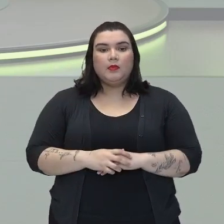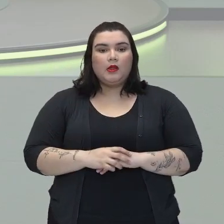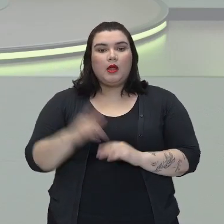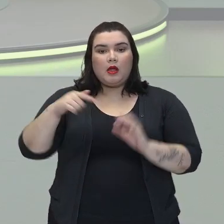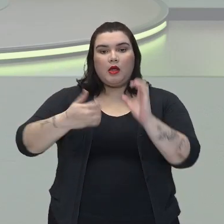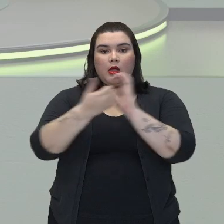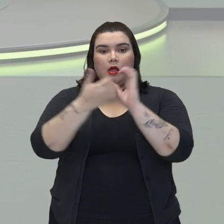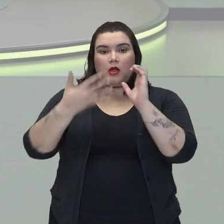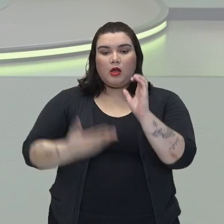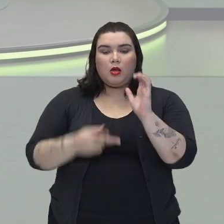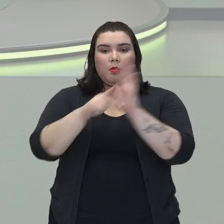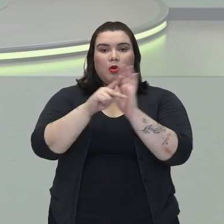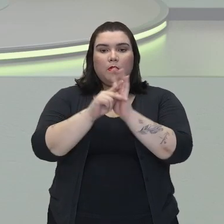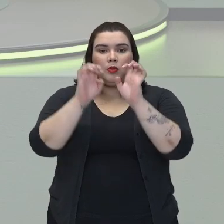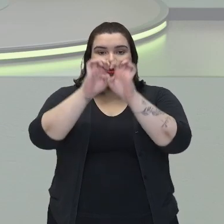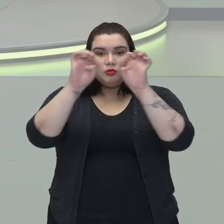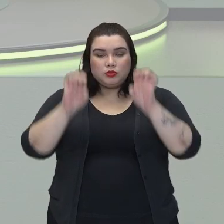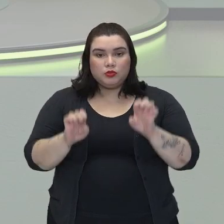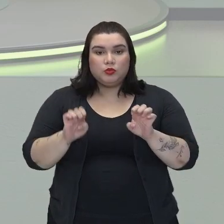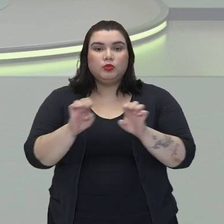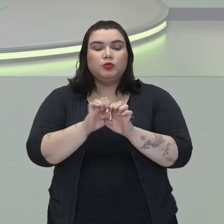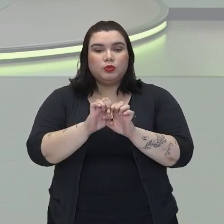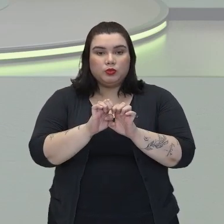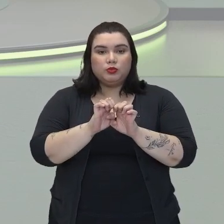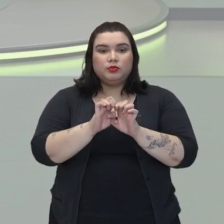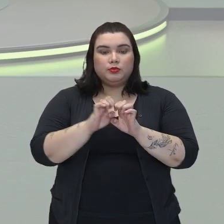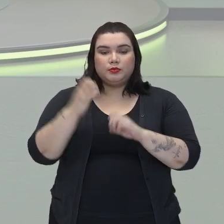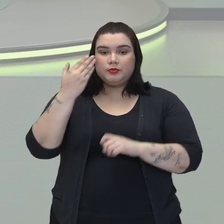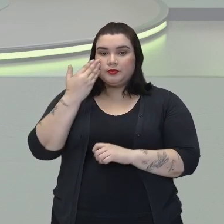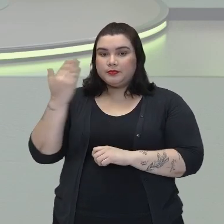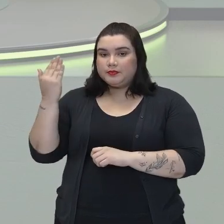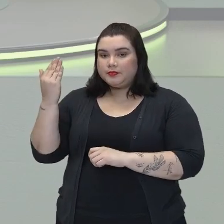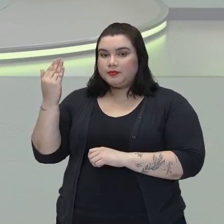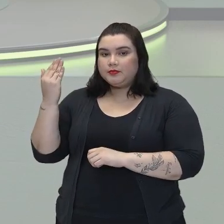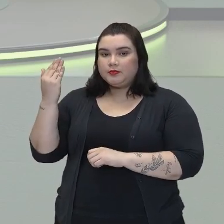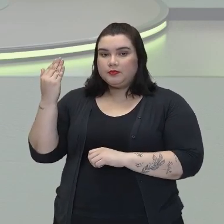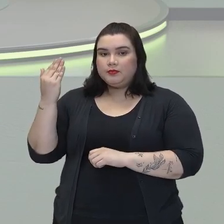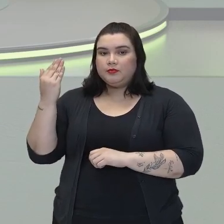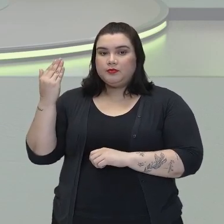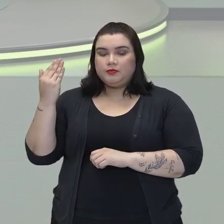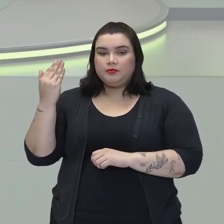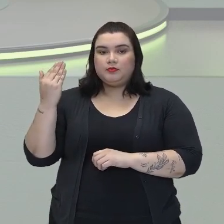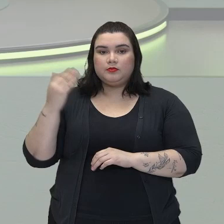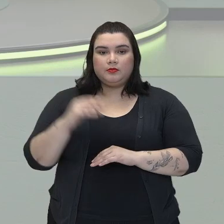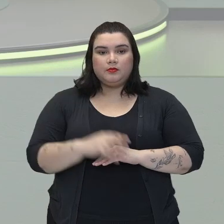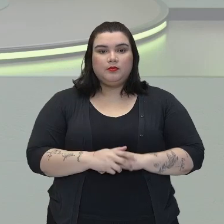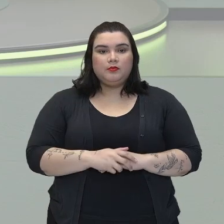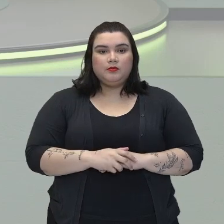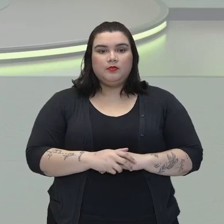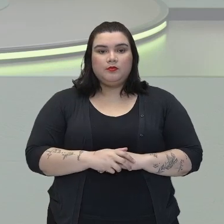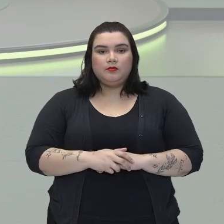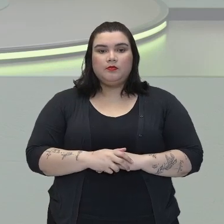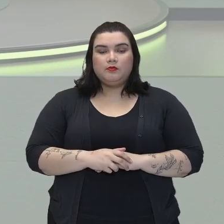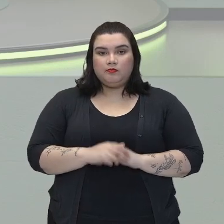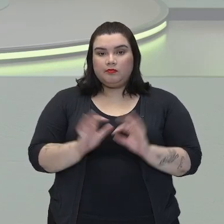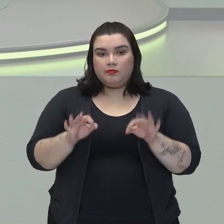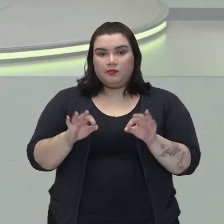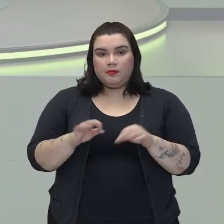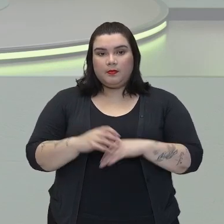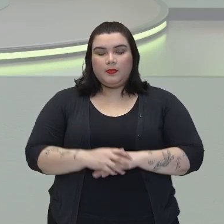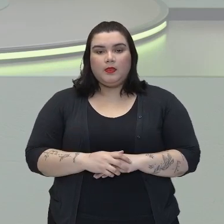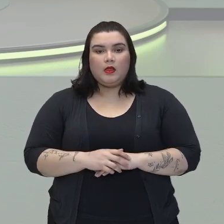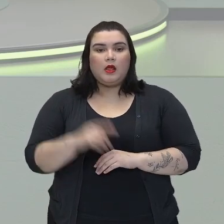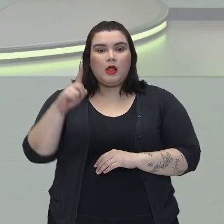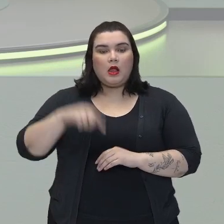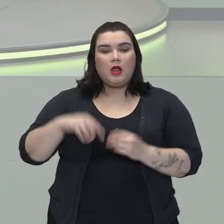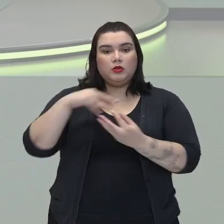fórmula estrutural do ácido fólico. Observem aqui, essa é a fórmula estrutural do ácido fólico. Né, um